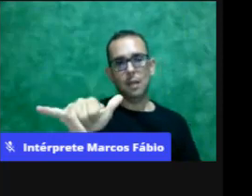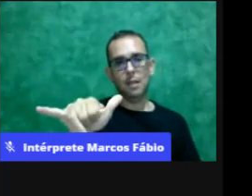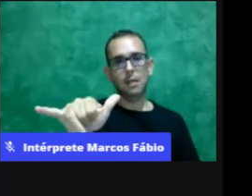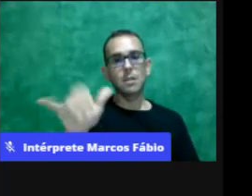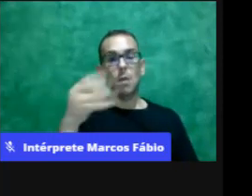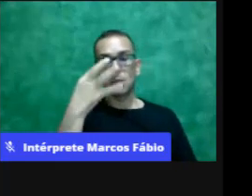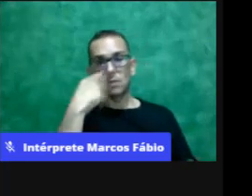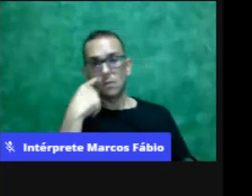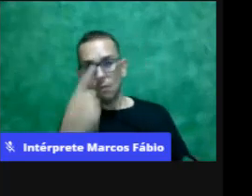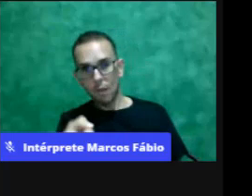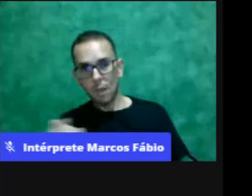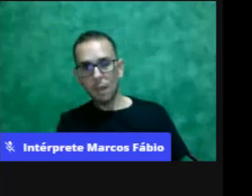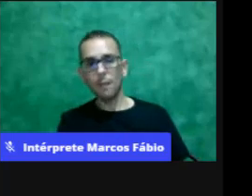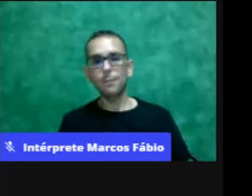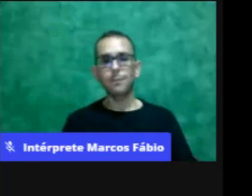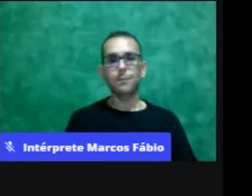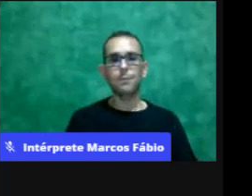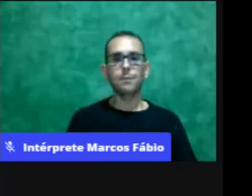passar para frente.